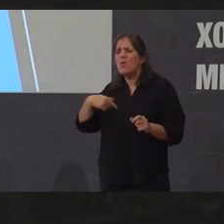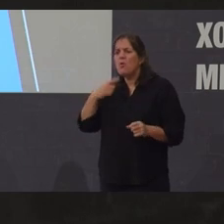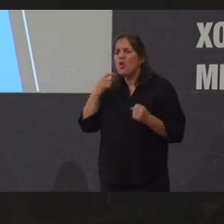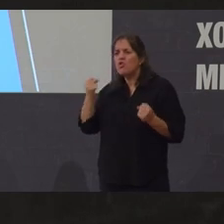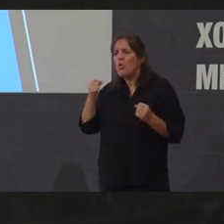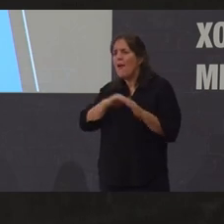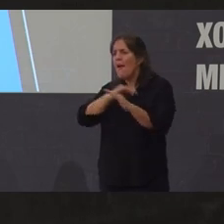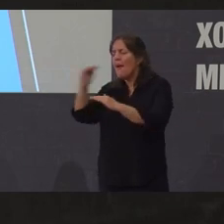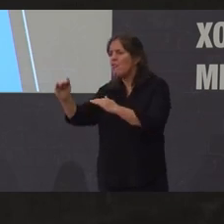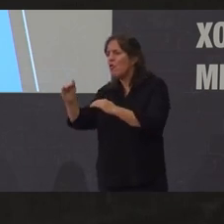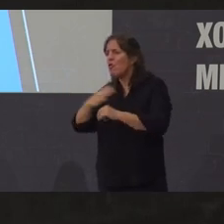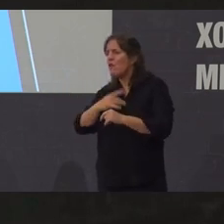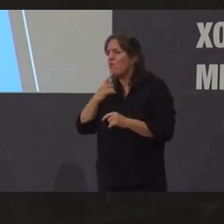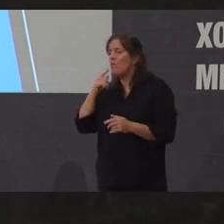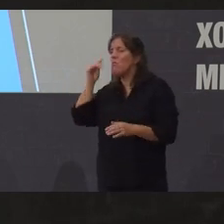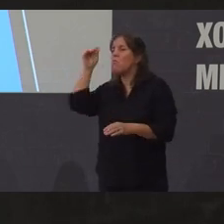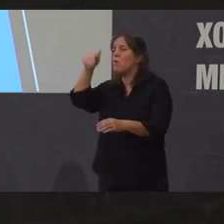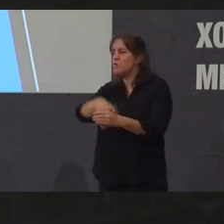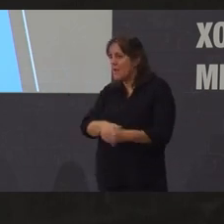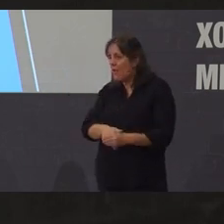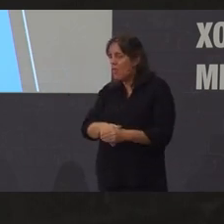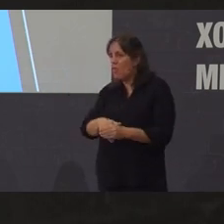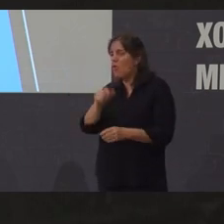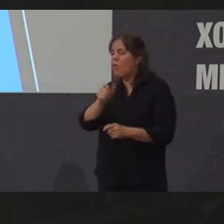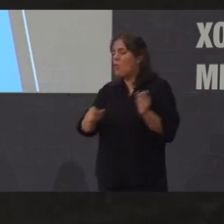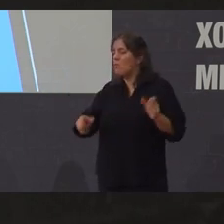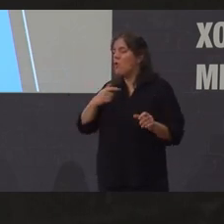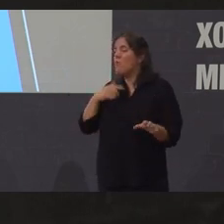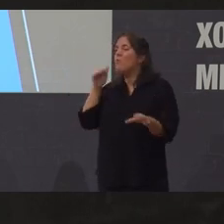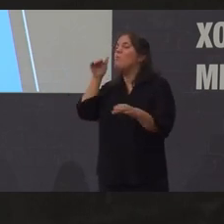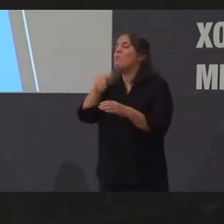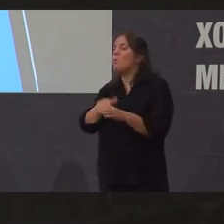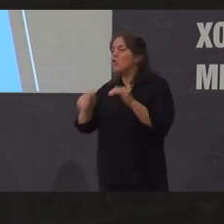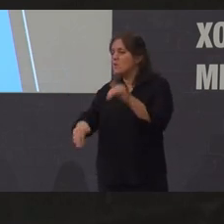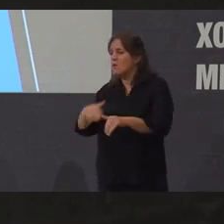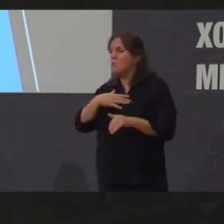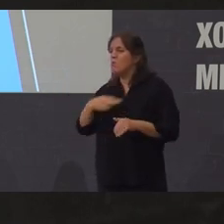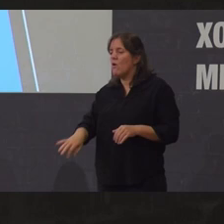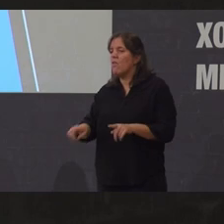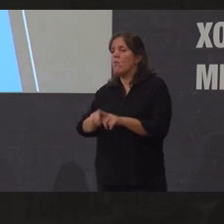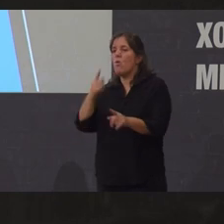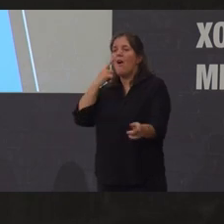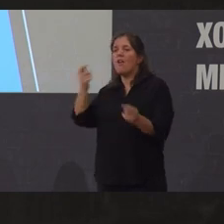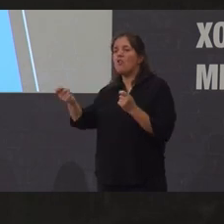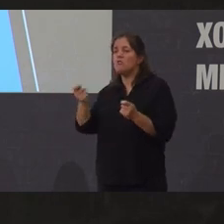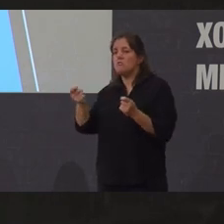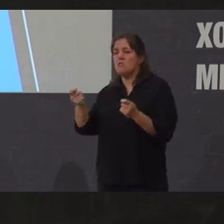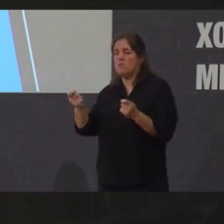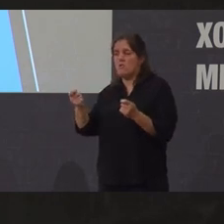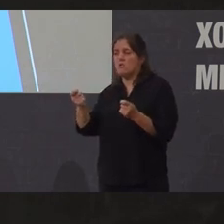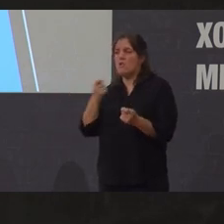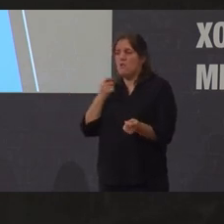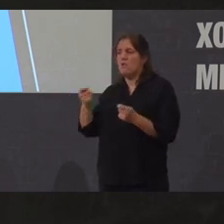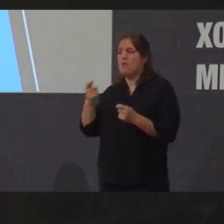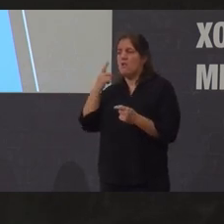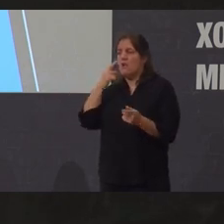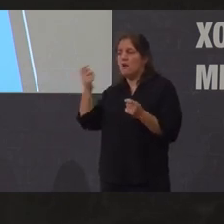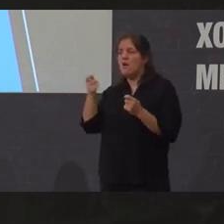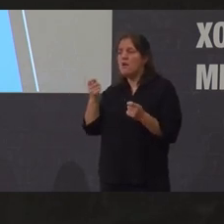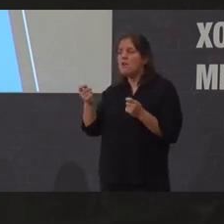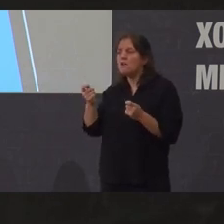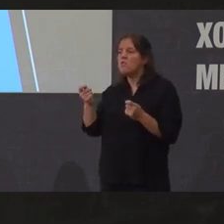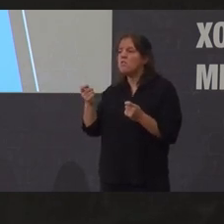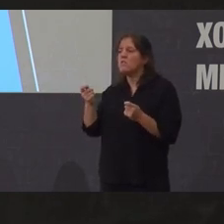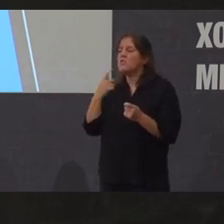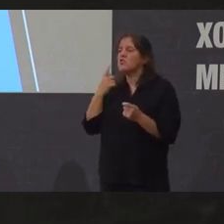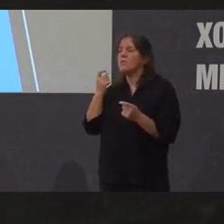soberano, é votado, vota e tem o direito de controle sobre as